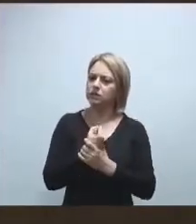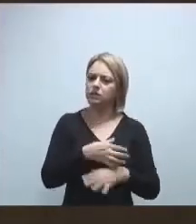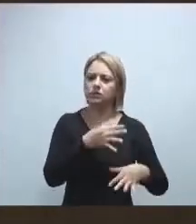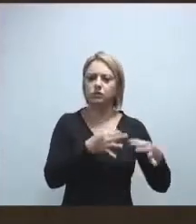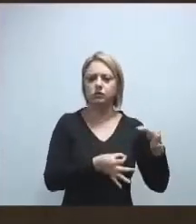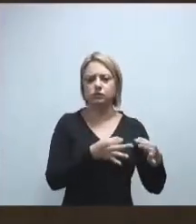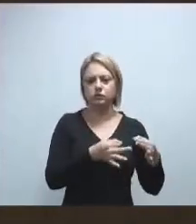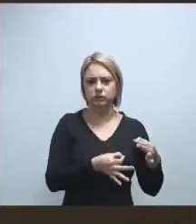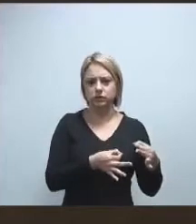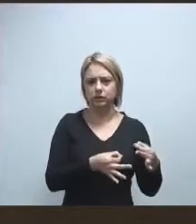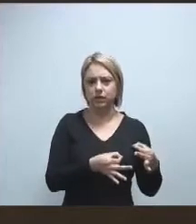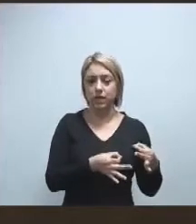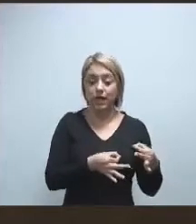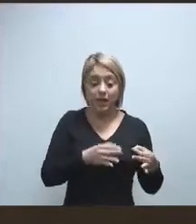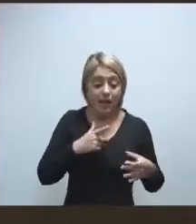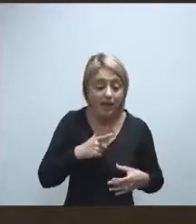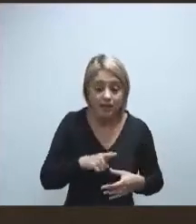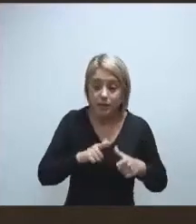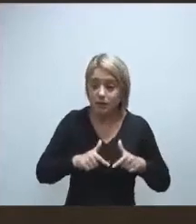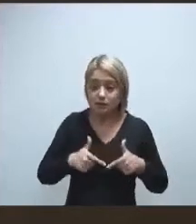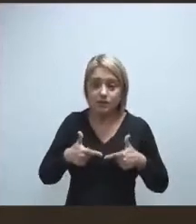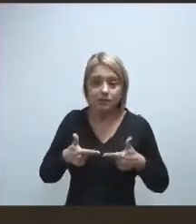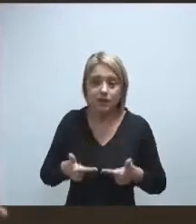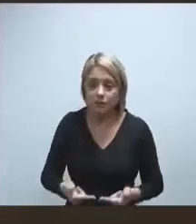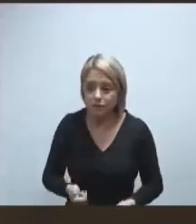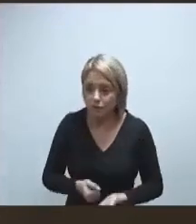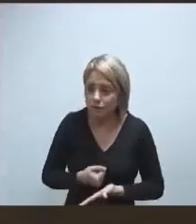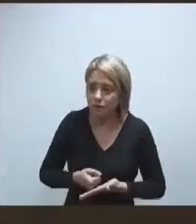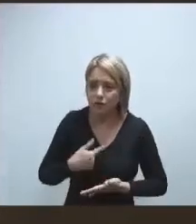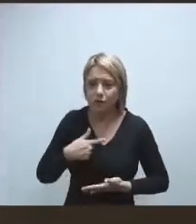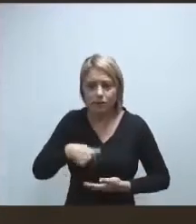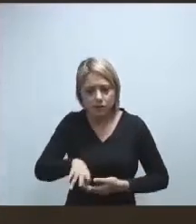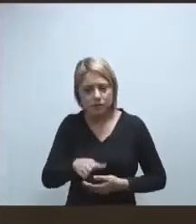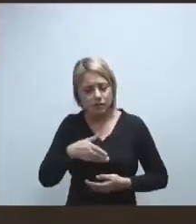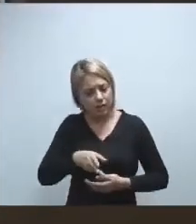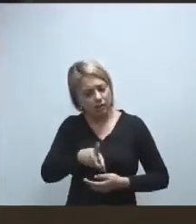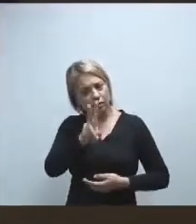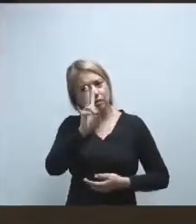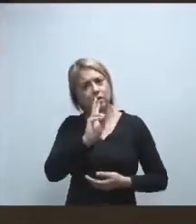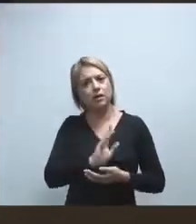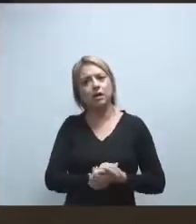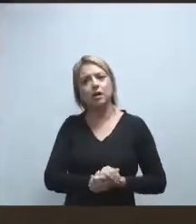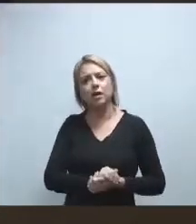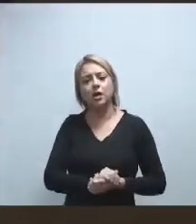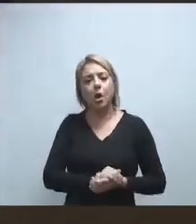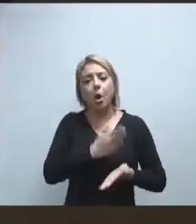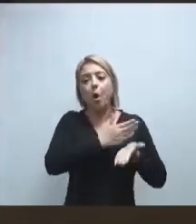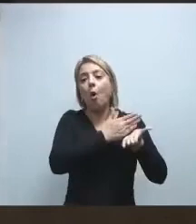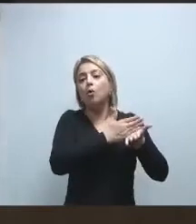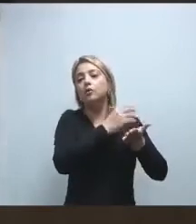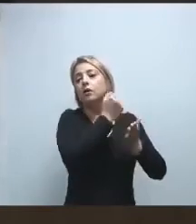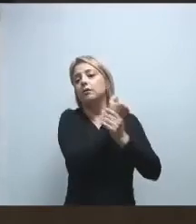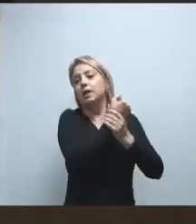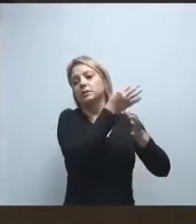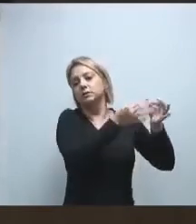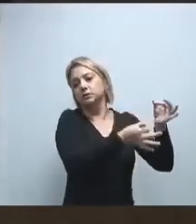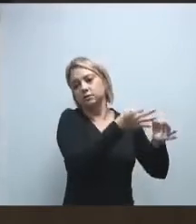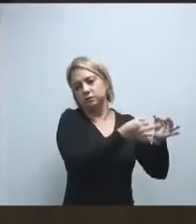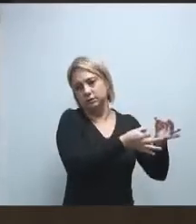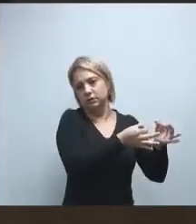e esse é o grande desafio que nós temos pela frente agora onde começa a segurança jurídica